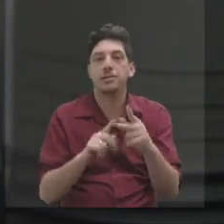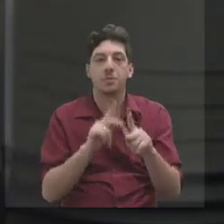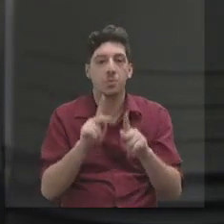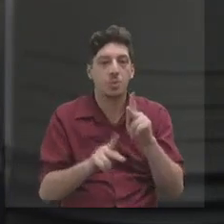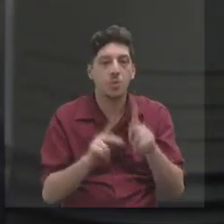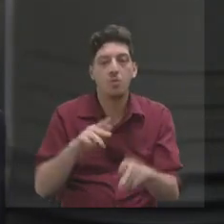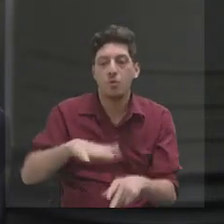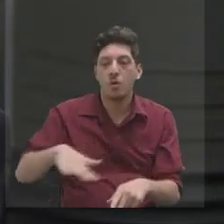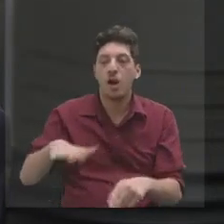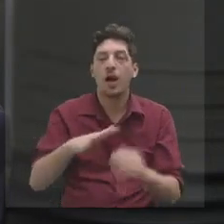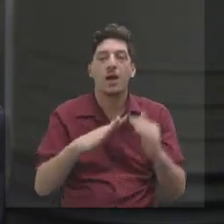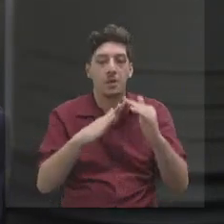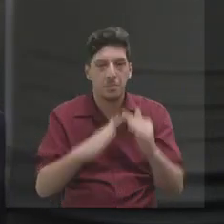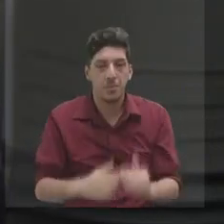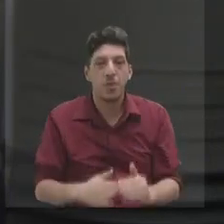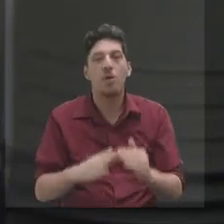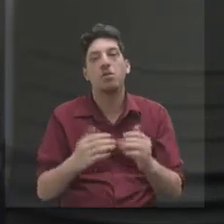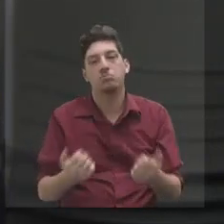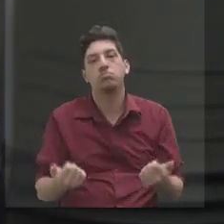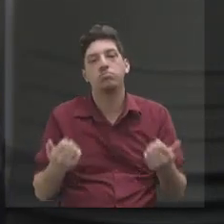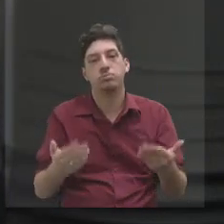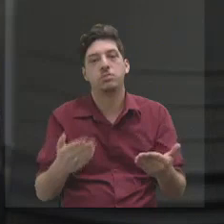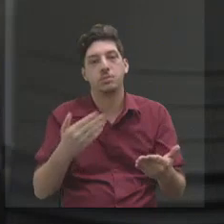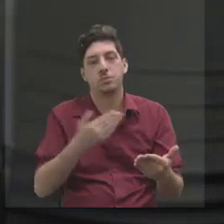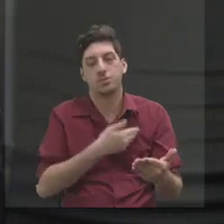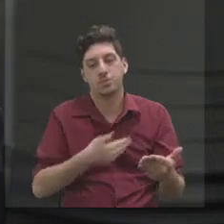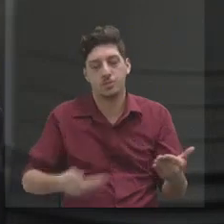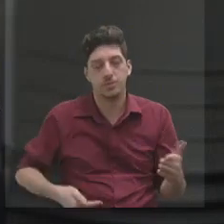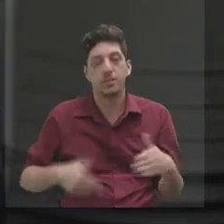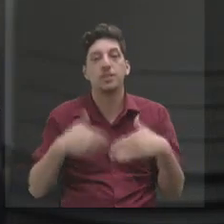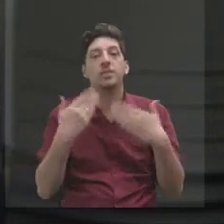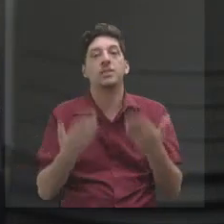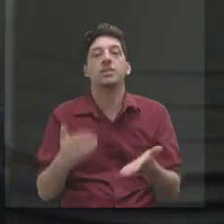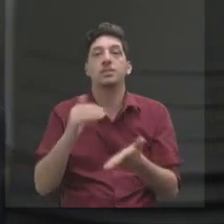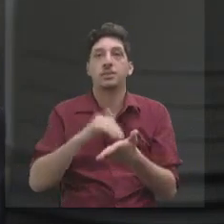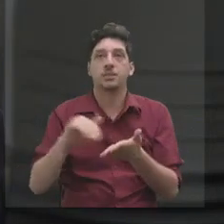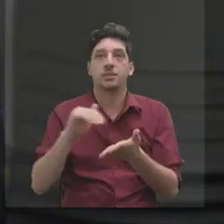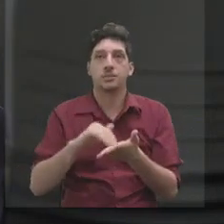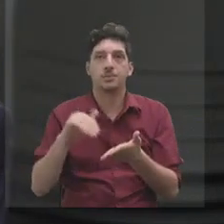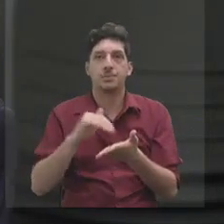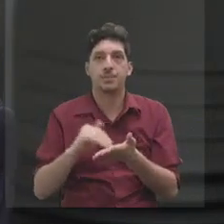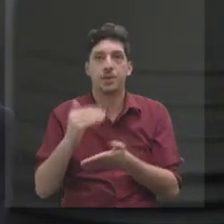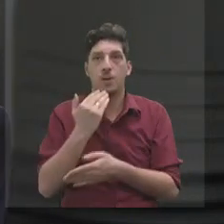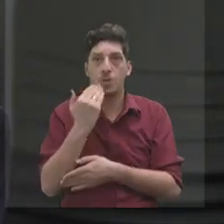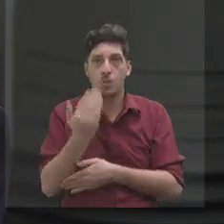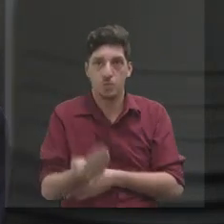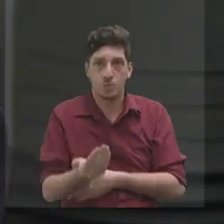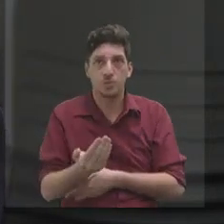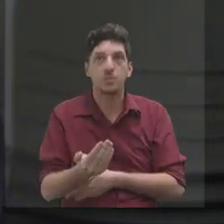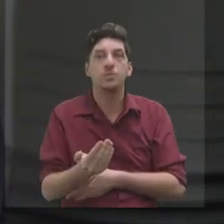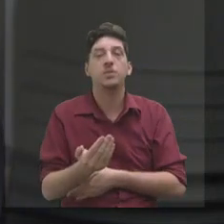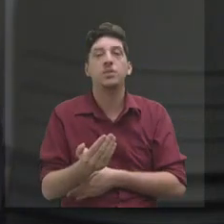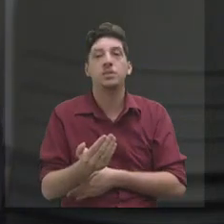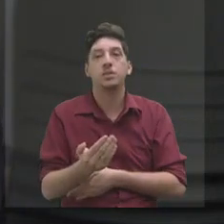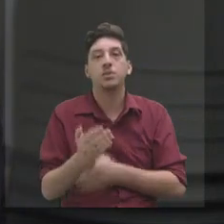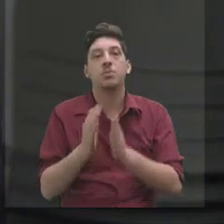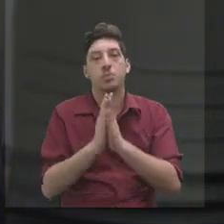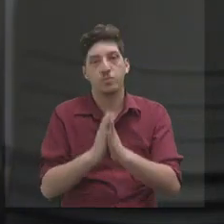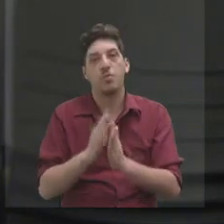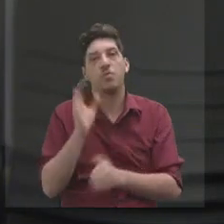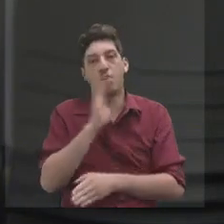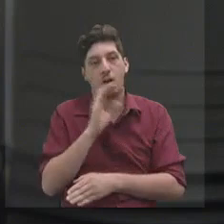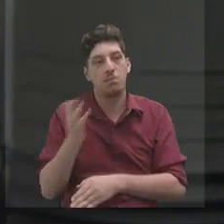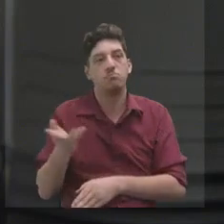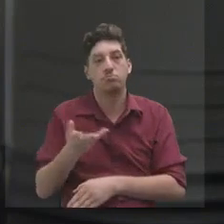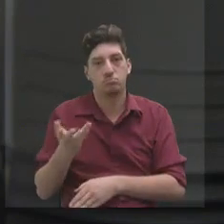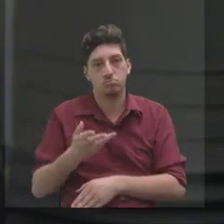daquela região dá para o Estado então secretário eu quero aqui pedir essa utilização naquilo que nós